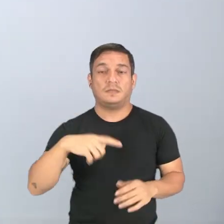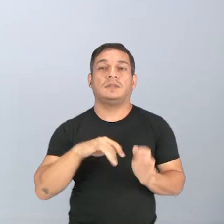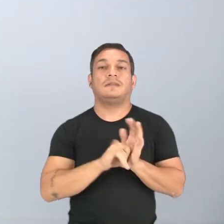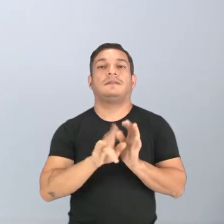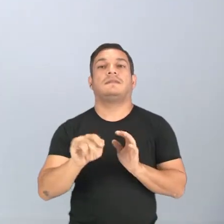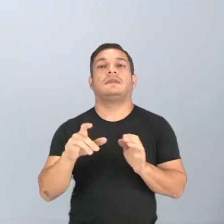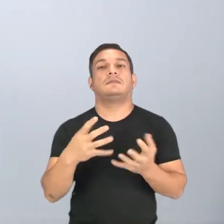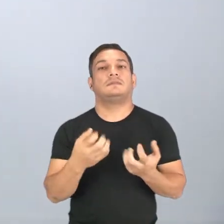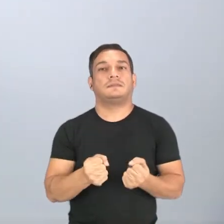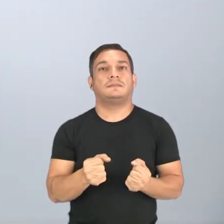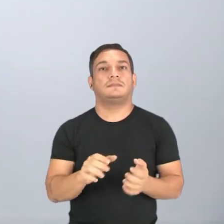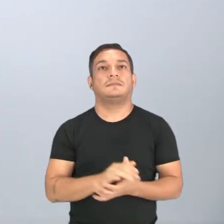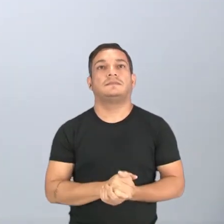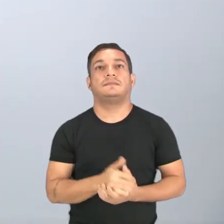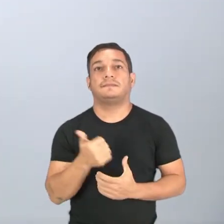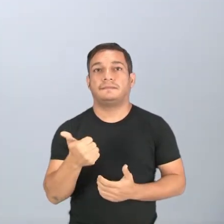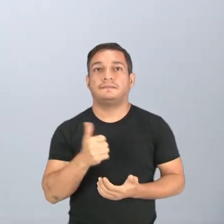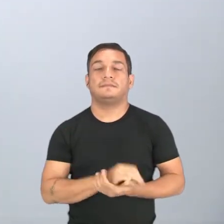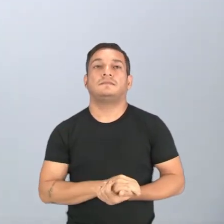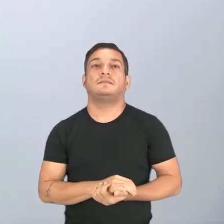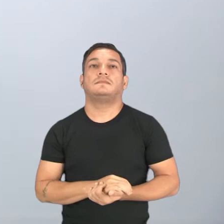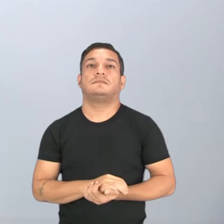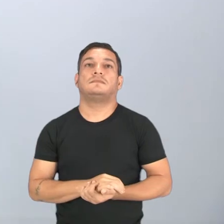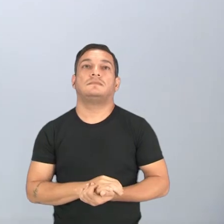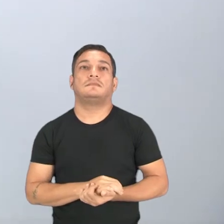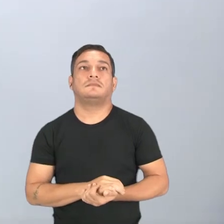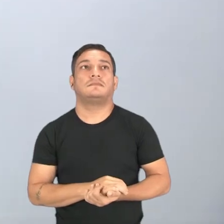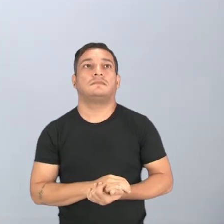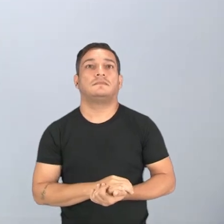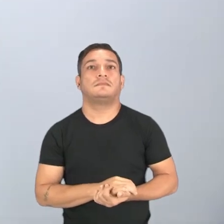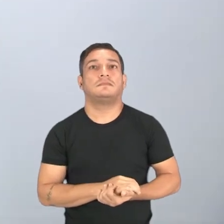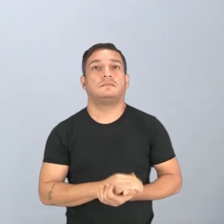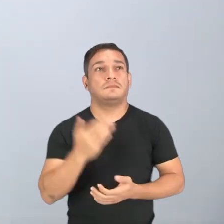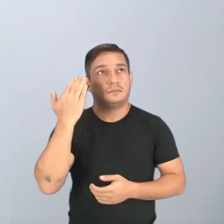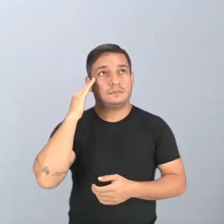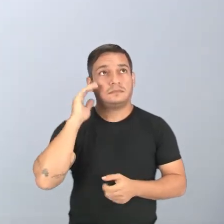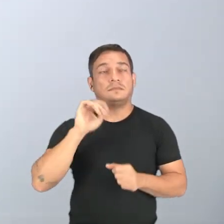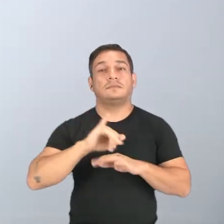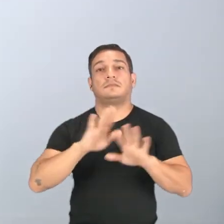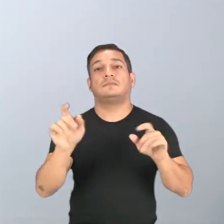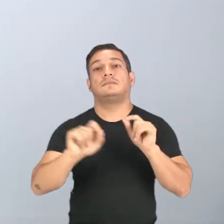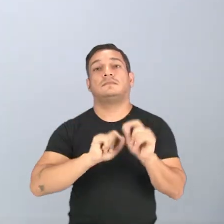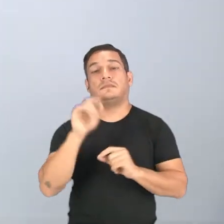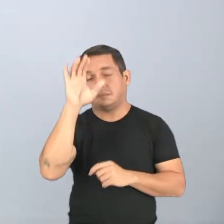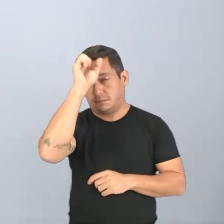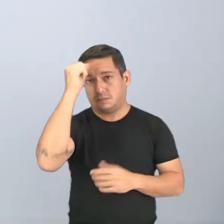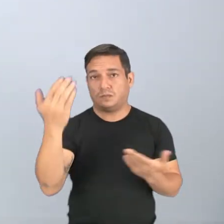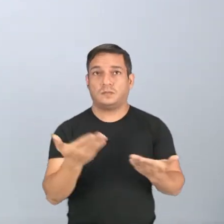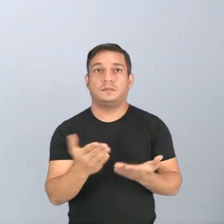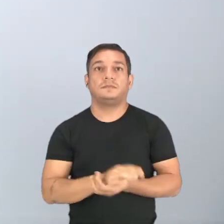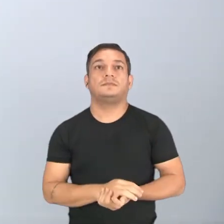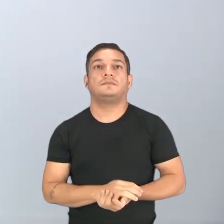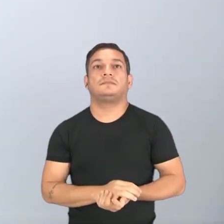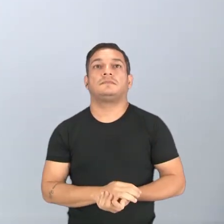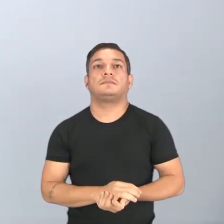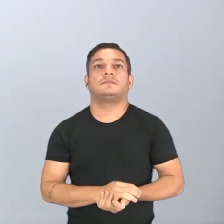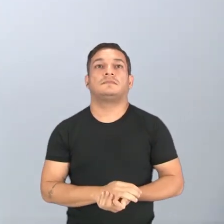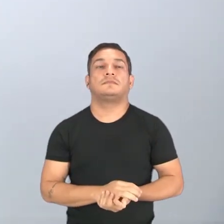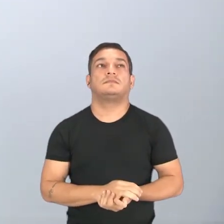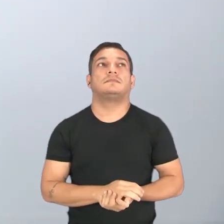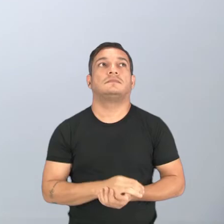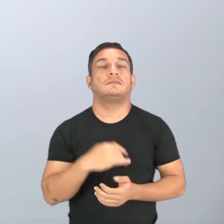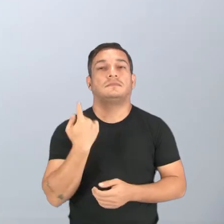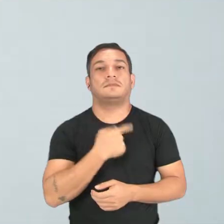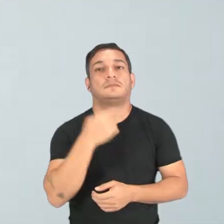se consolidar, tá certo? Então, vamos lá entender o que a gente aprendeu hoje. Para a